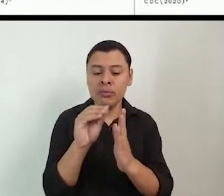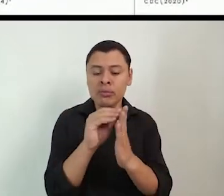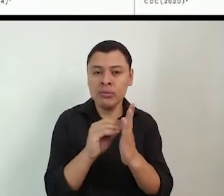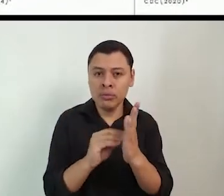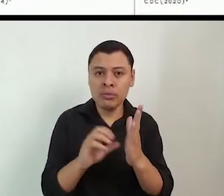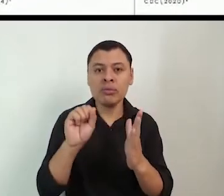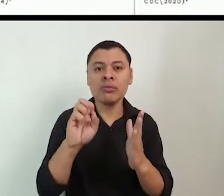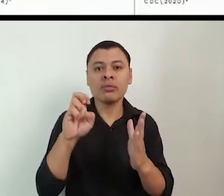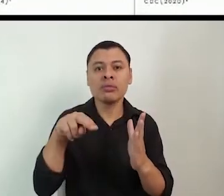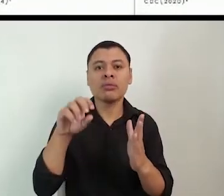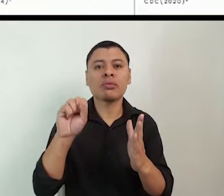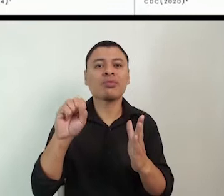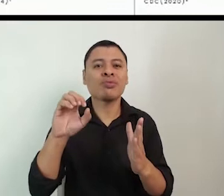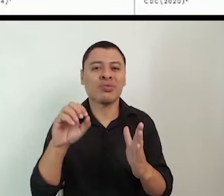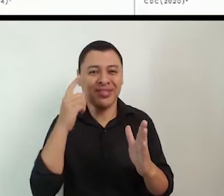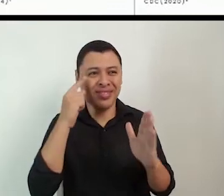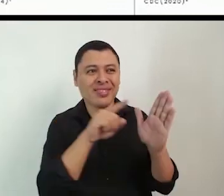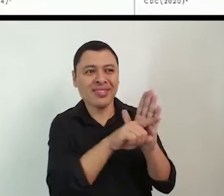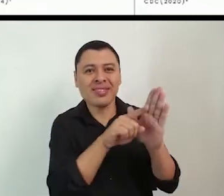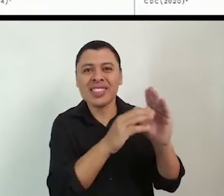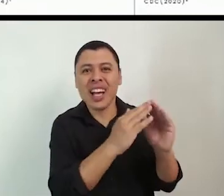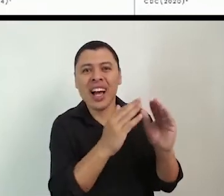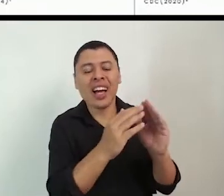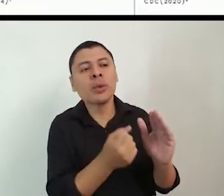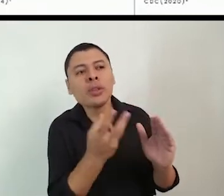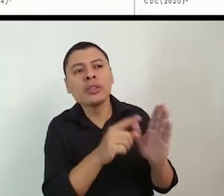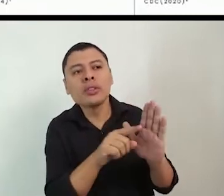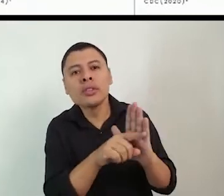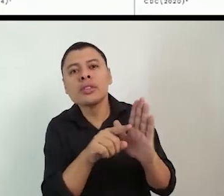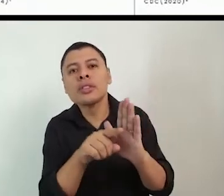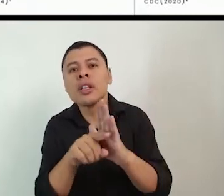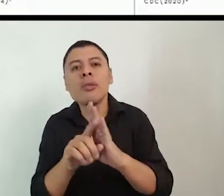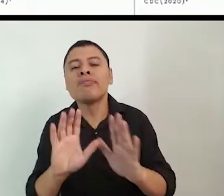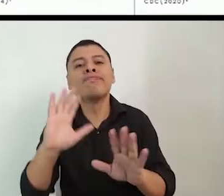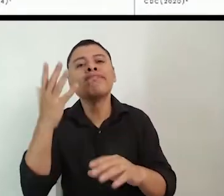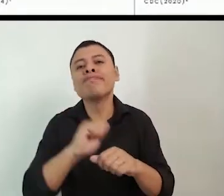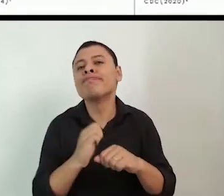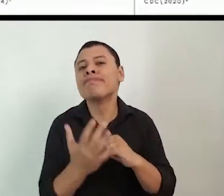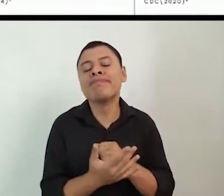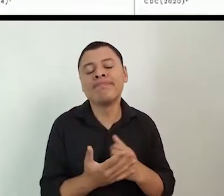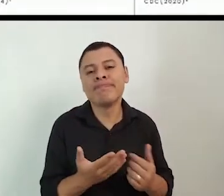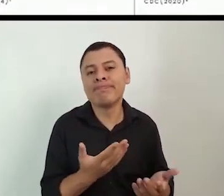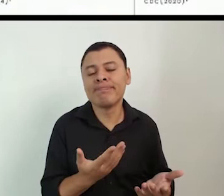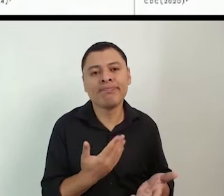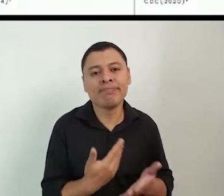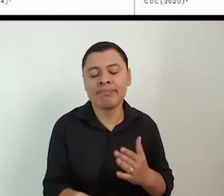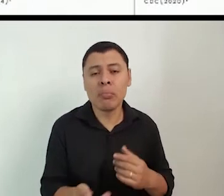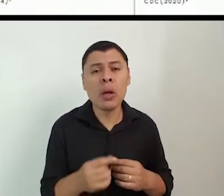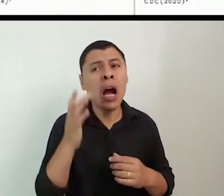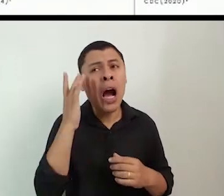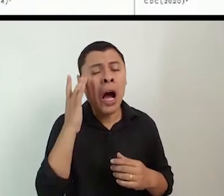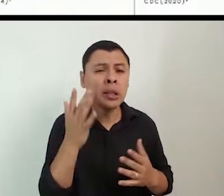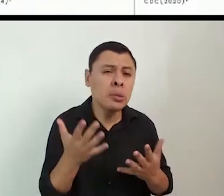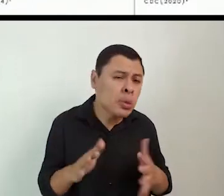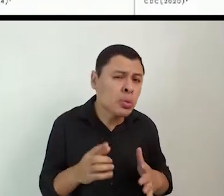surgiu a pandemia e não deu para realmente mensurar essa quantidade. Mas a gente tem a estimativa de que pelo menos 1% da